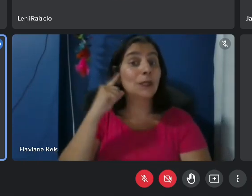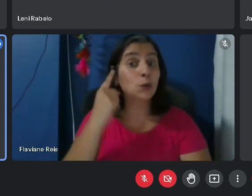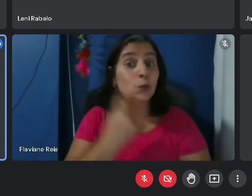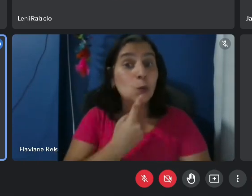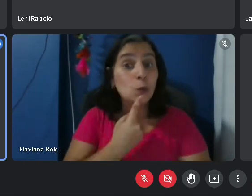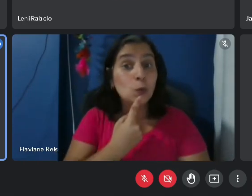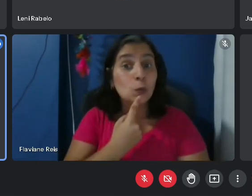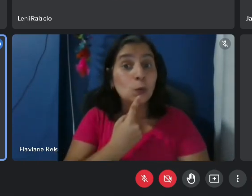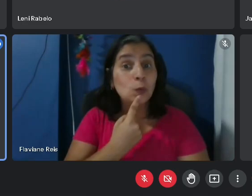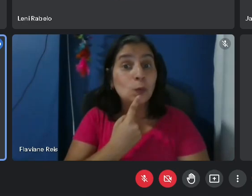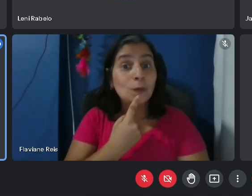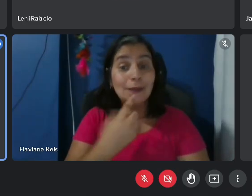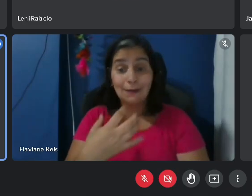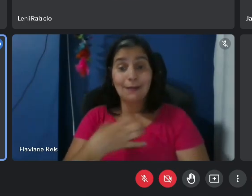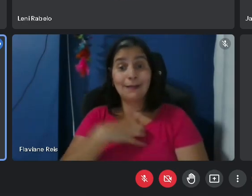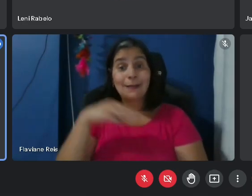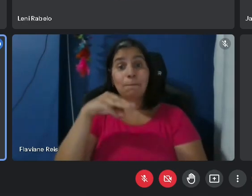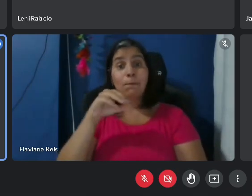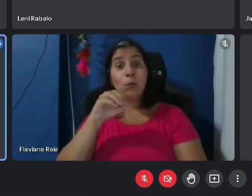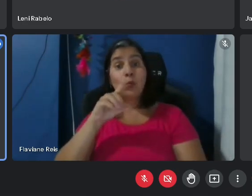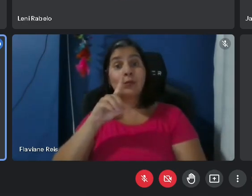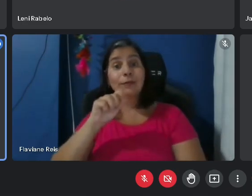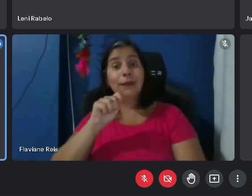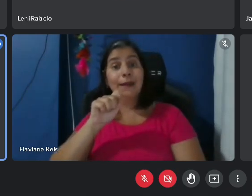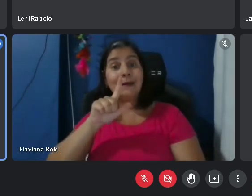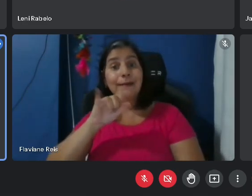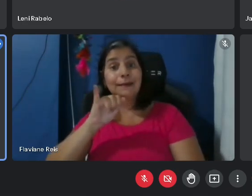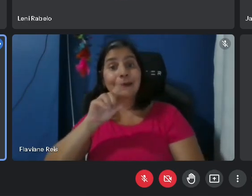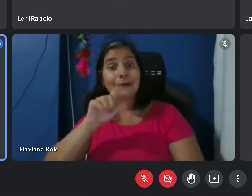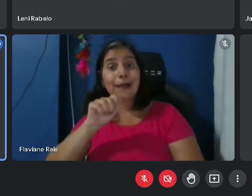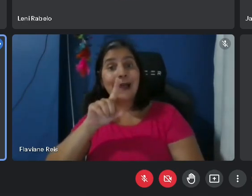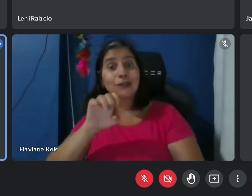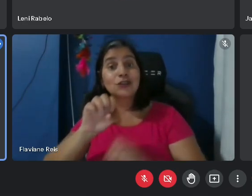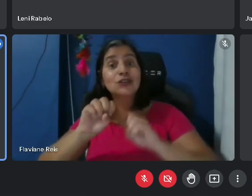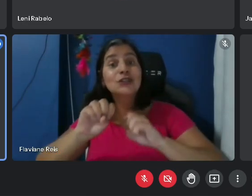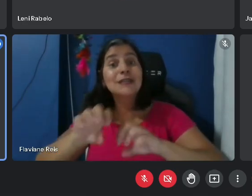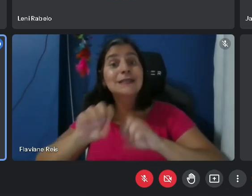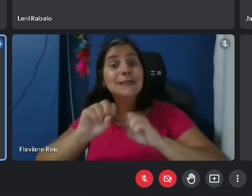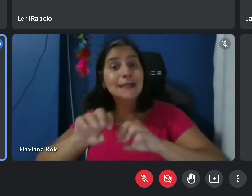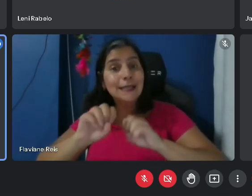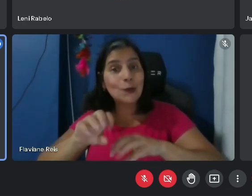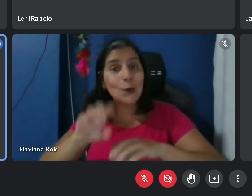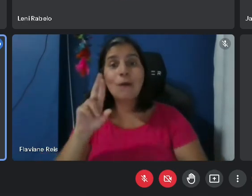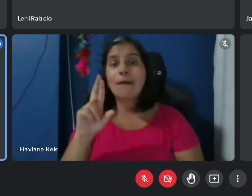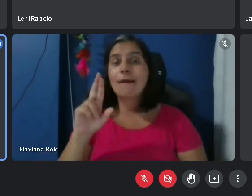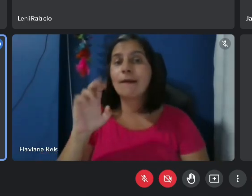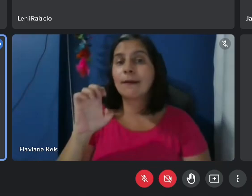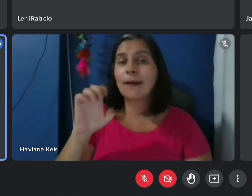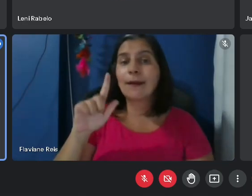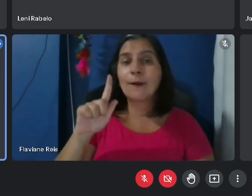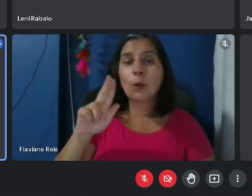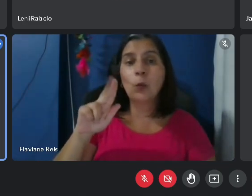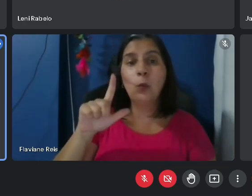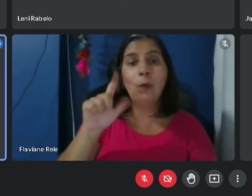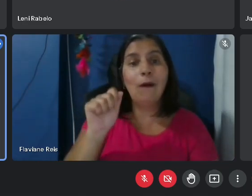precisamos estar atentos também à questão da LDB, da educação inclusiva, da educação bilíngue, da modalidade de